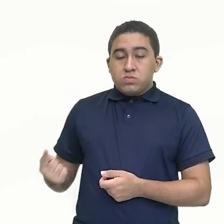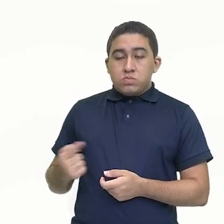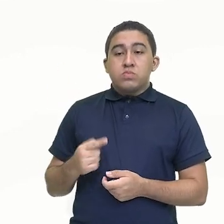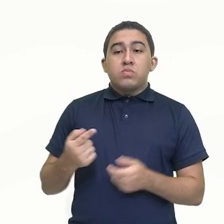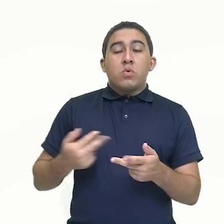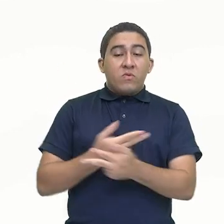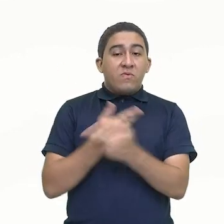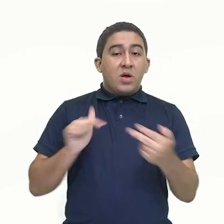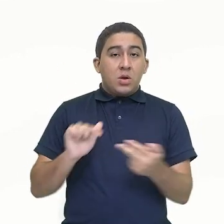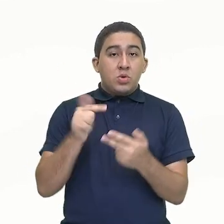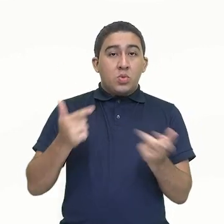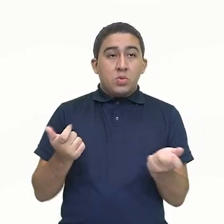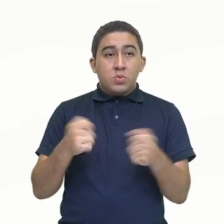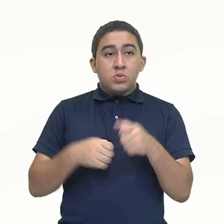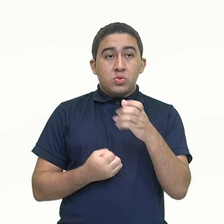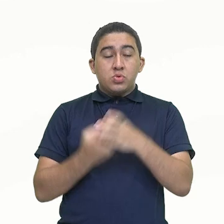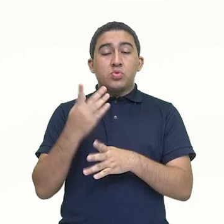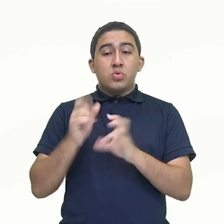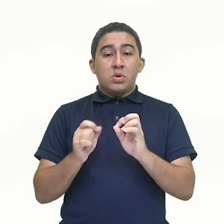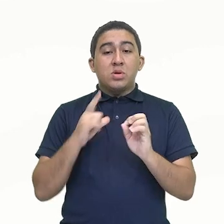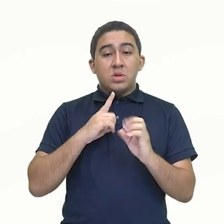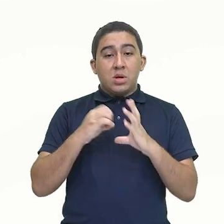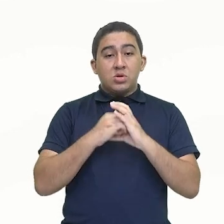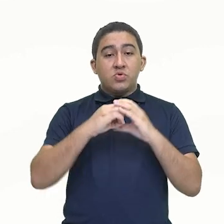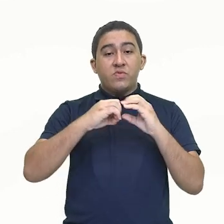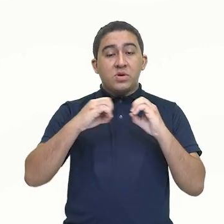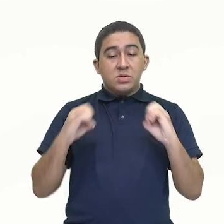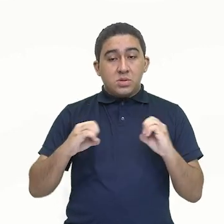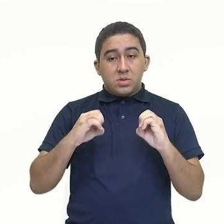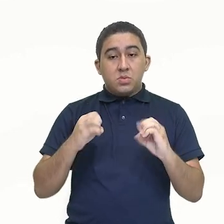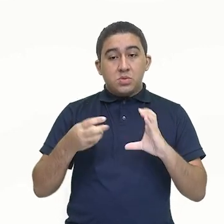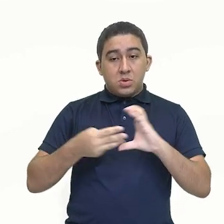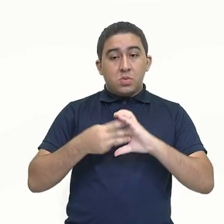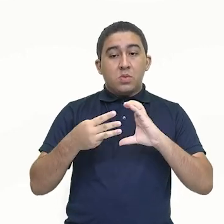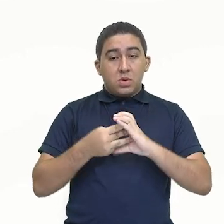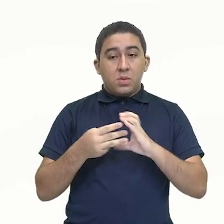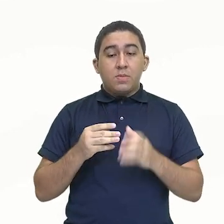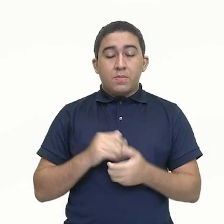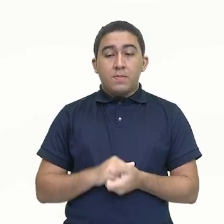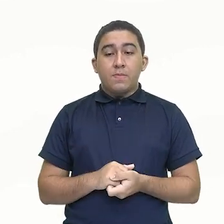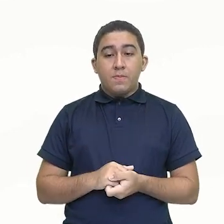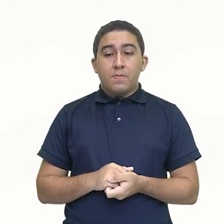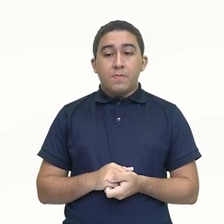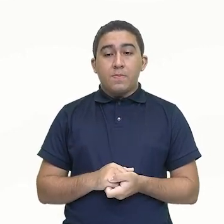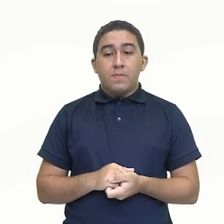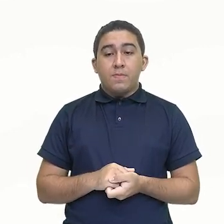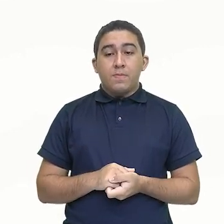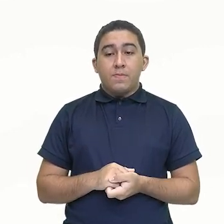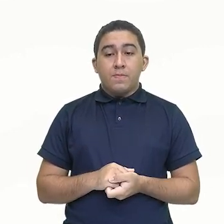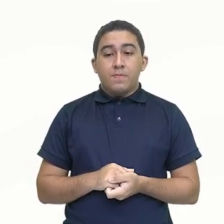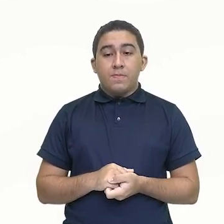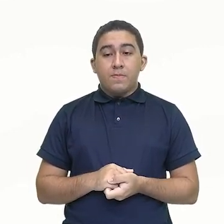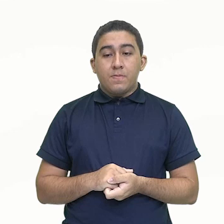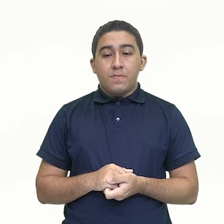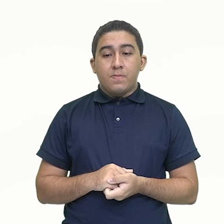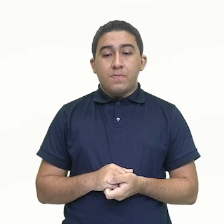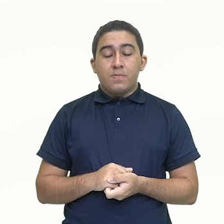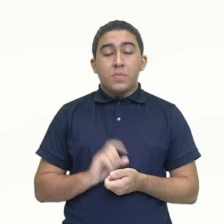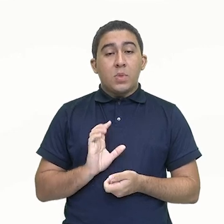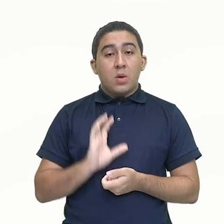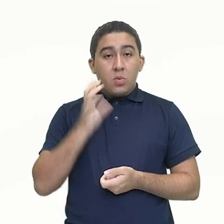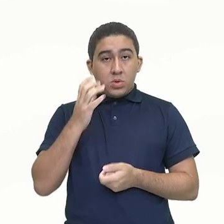são formadas pelo processo de diferenciação celular, em que eles vão realizar